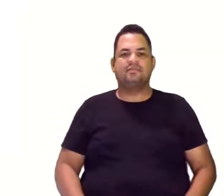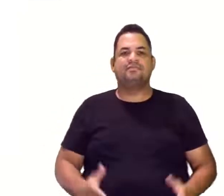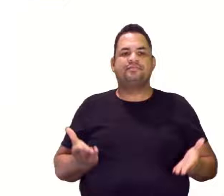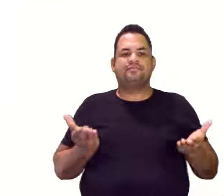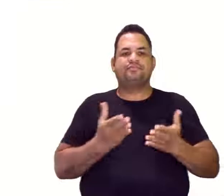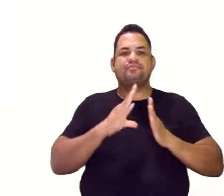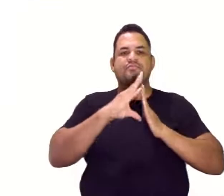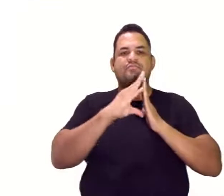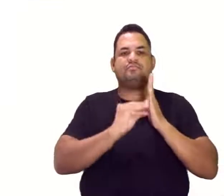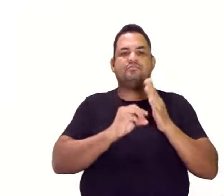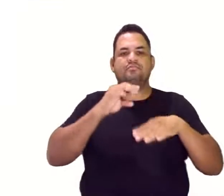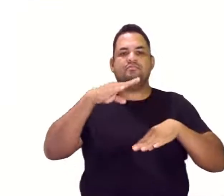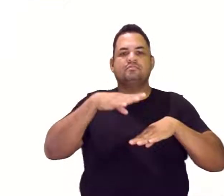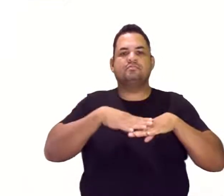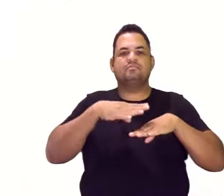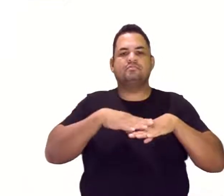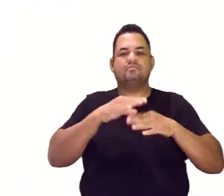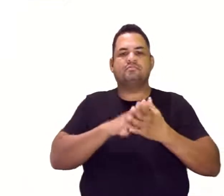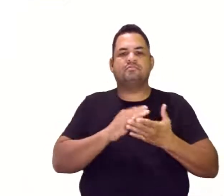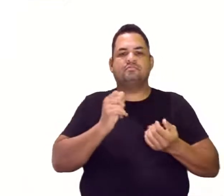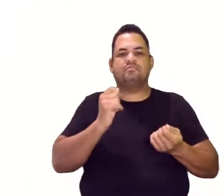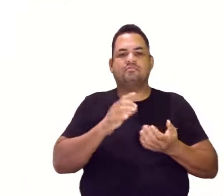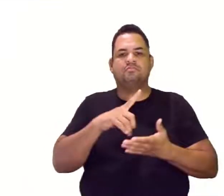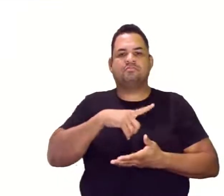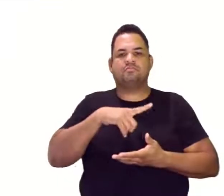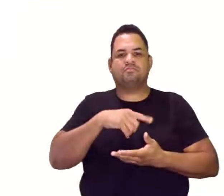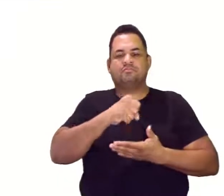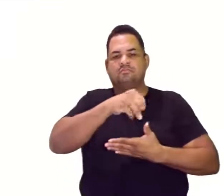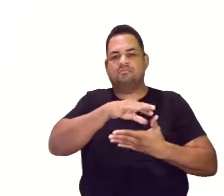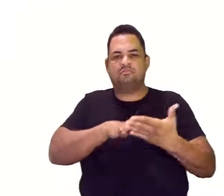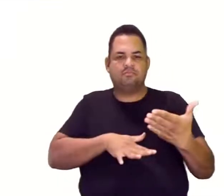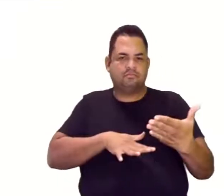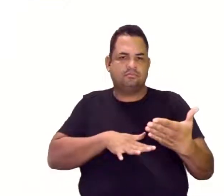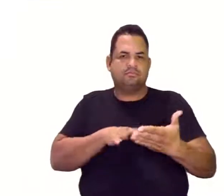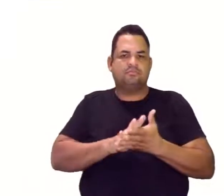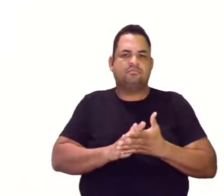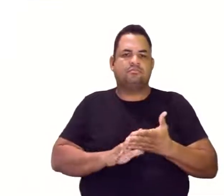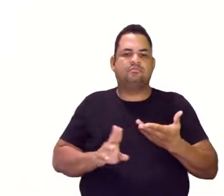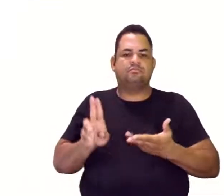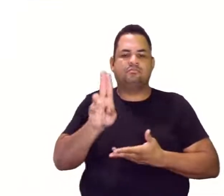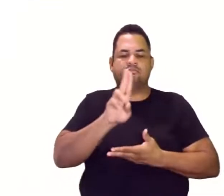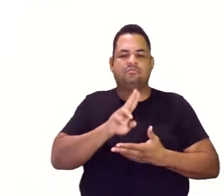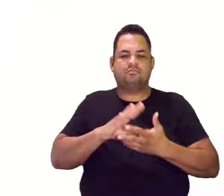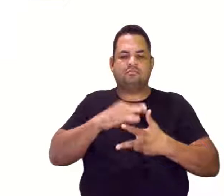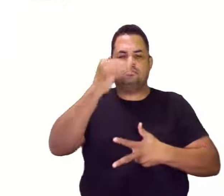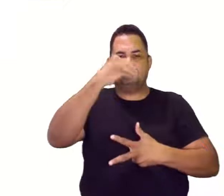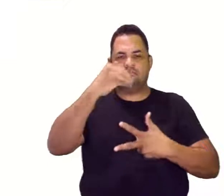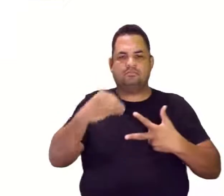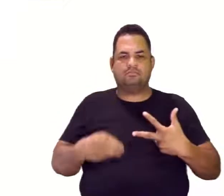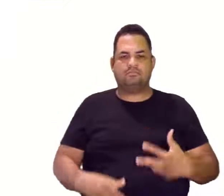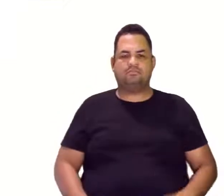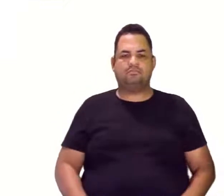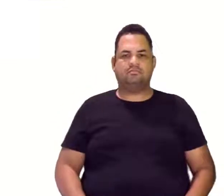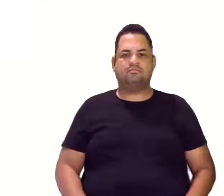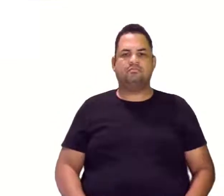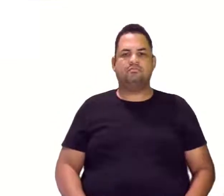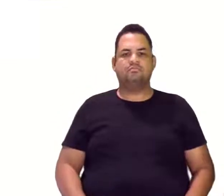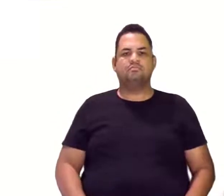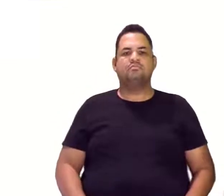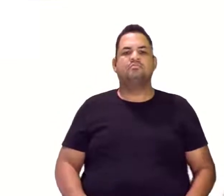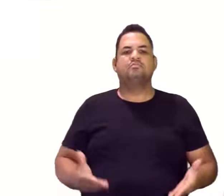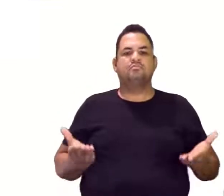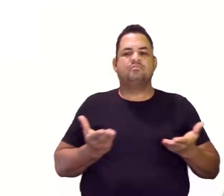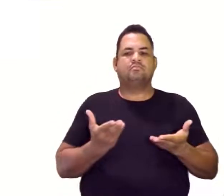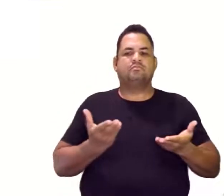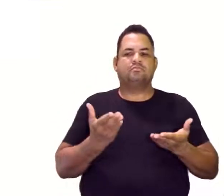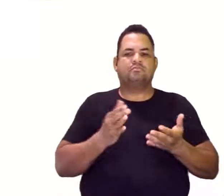Nos conteúdos matemáticos de hoje, nós teremos algumas questões aplicadas no Enem. E hoje